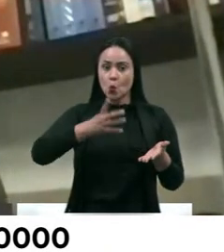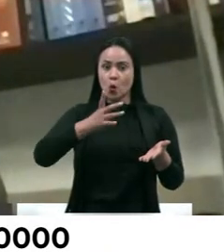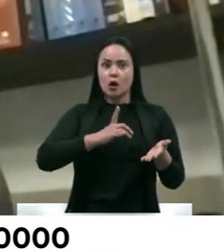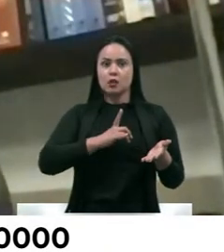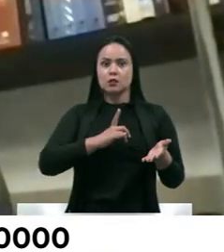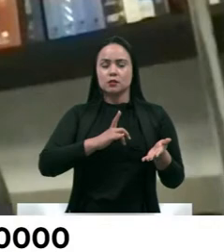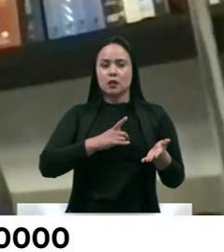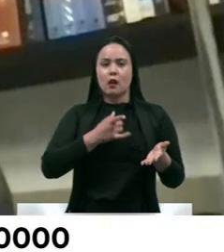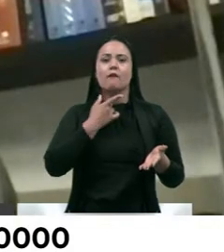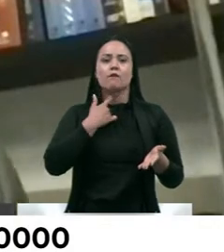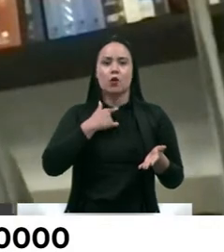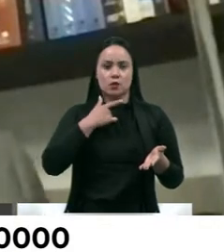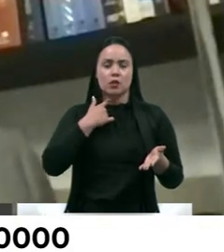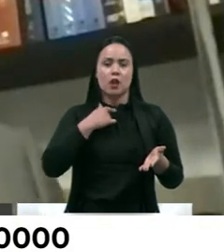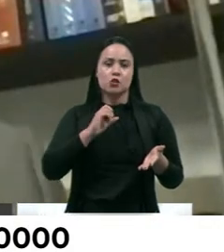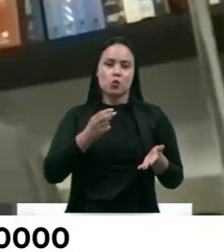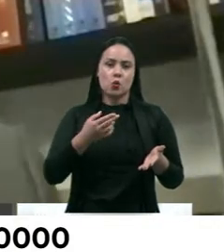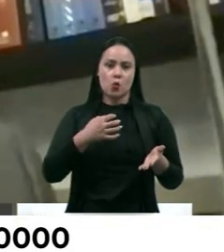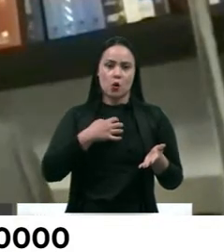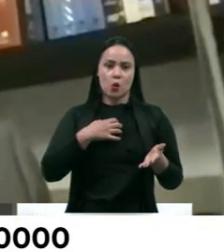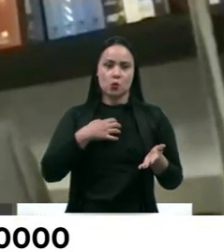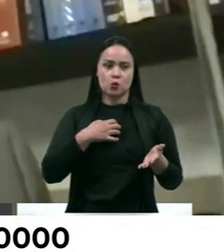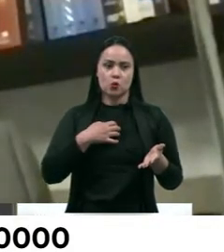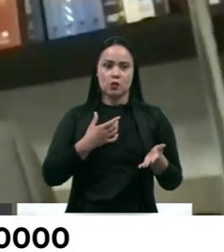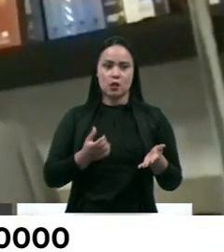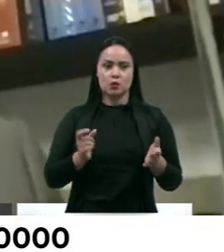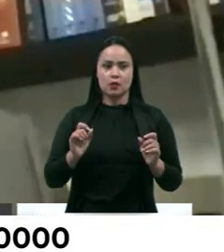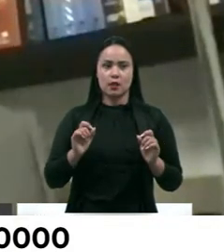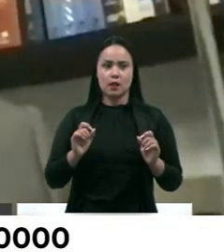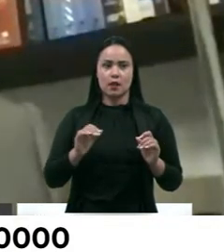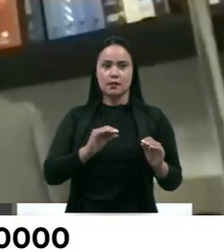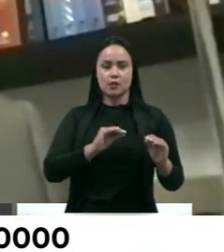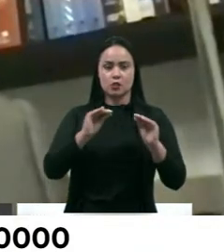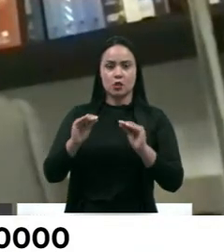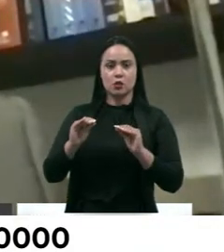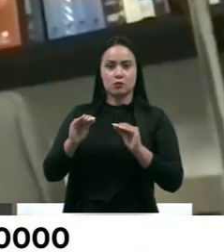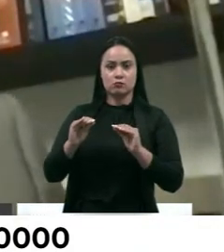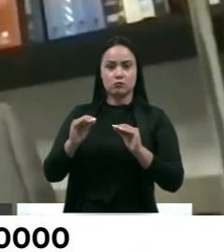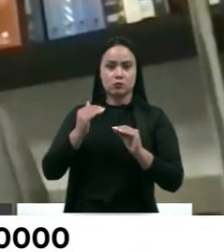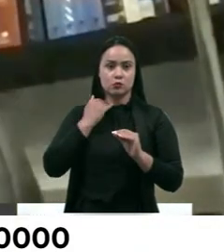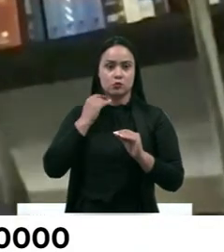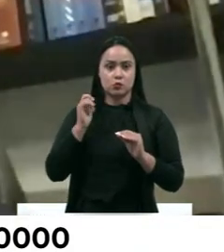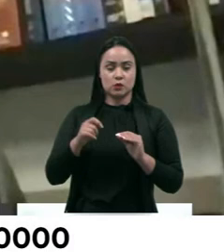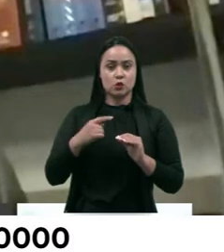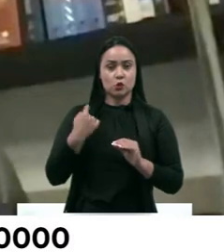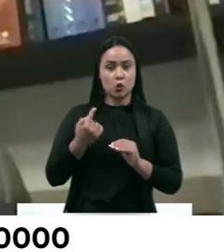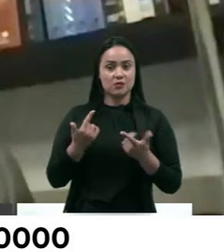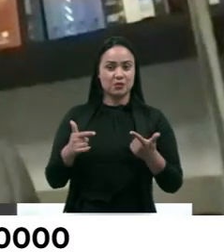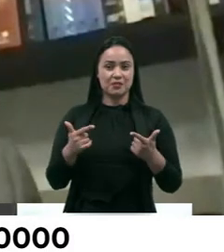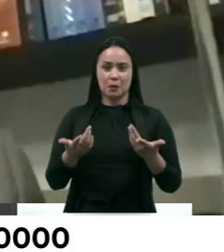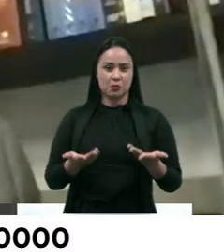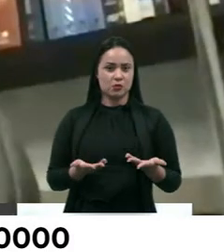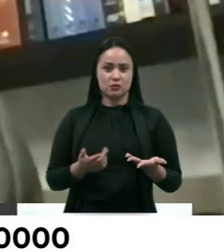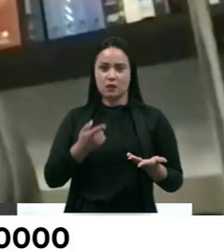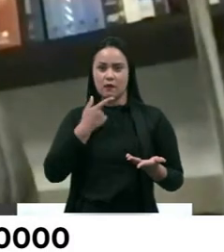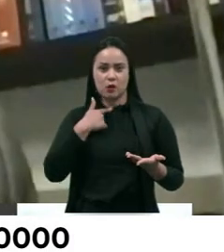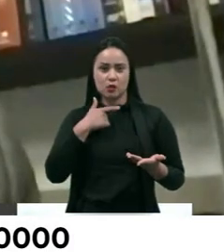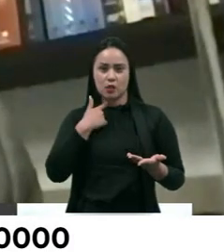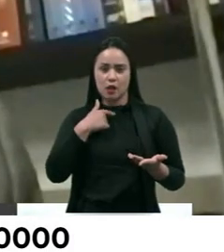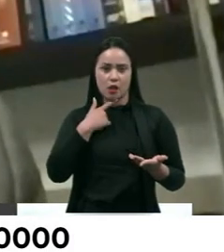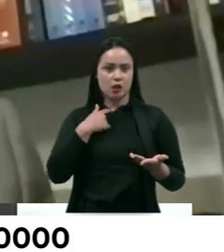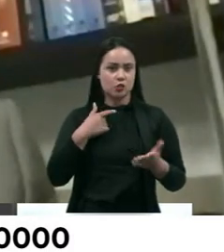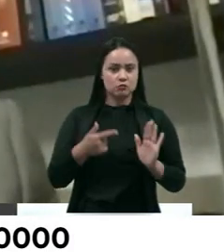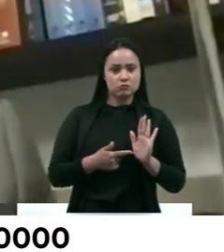decorra a vontade ou a conduta desidiosa do magistrado. E nós não temos essa vontade